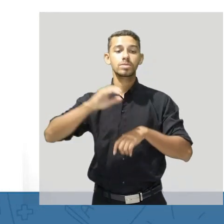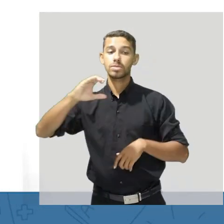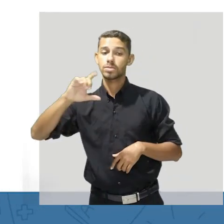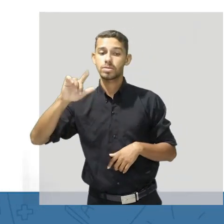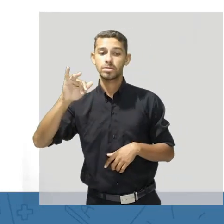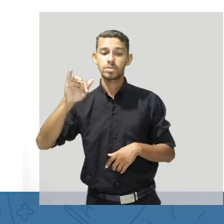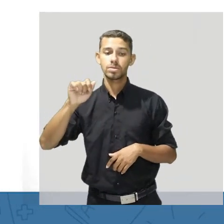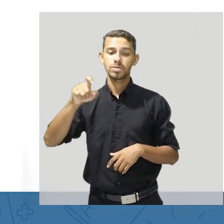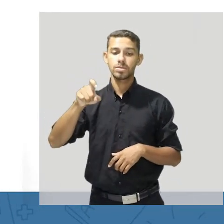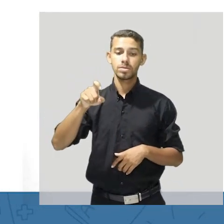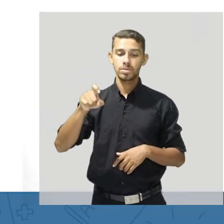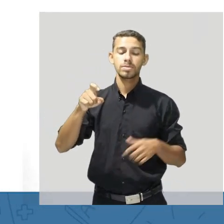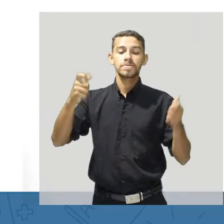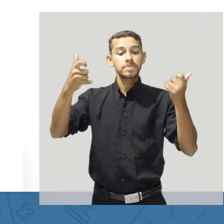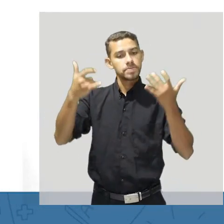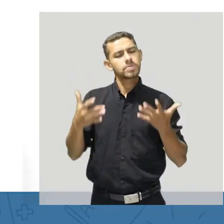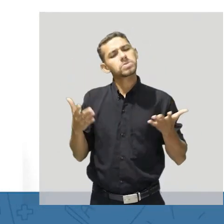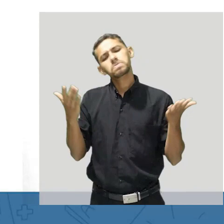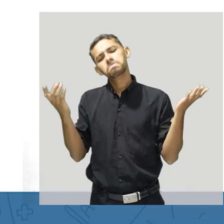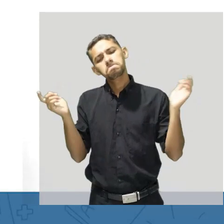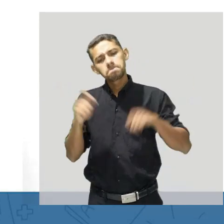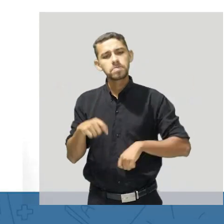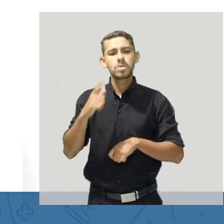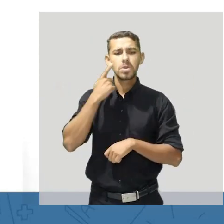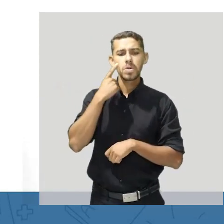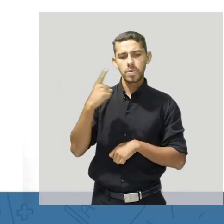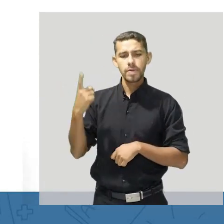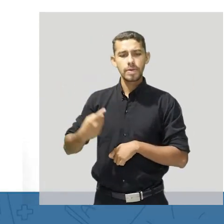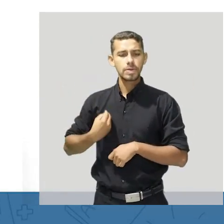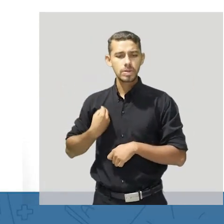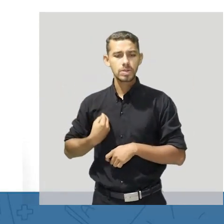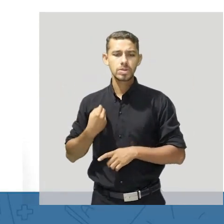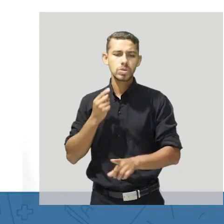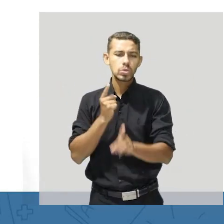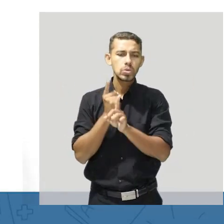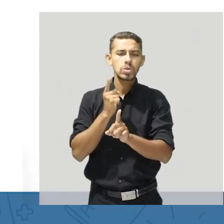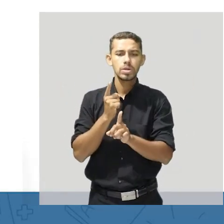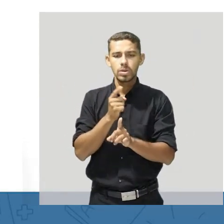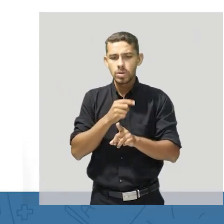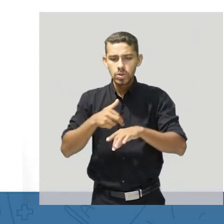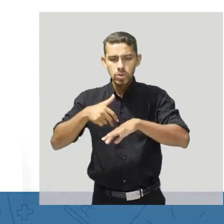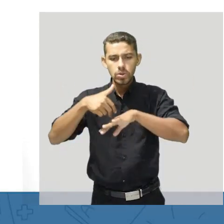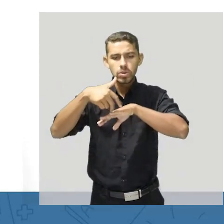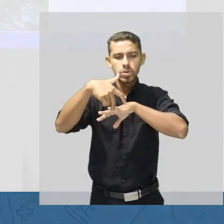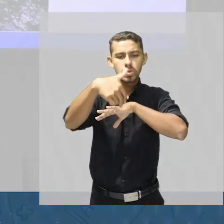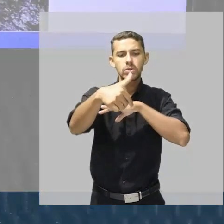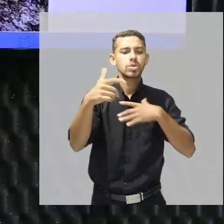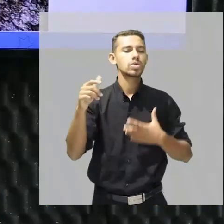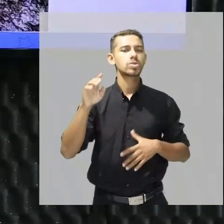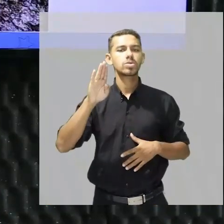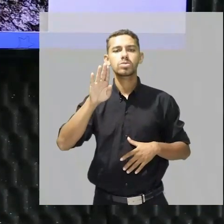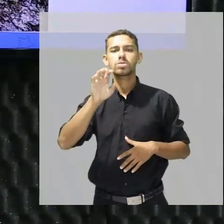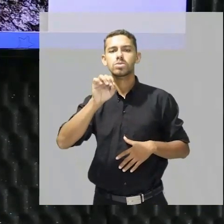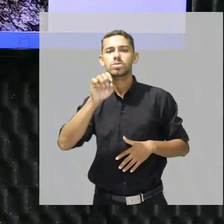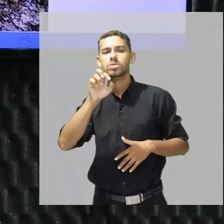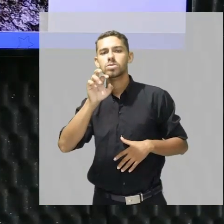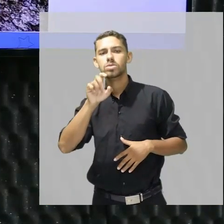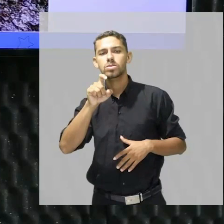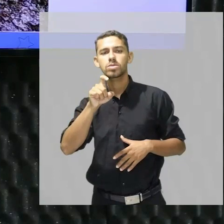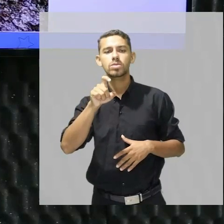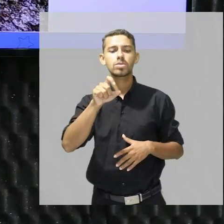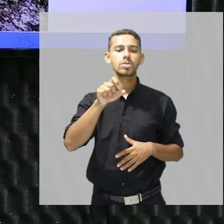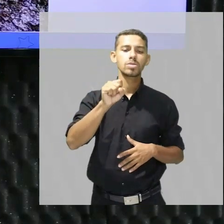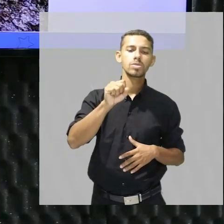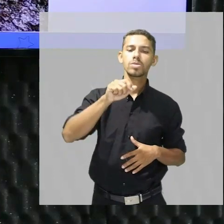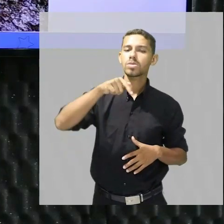você está vendo aí, provavelmente você pode ter visto quando você foi fazer uma caminhada no bosque, em